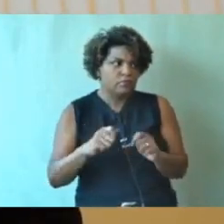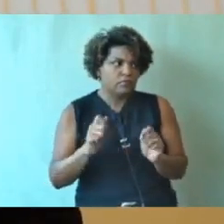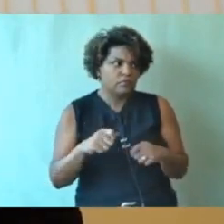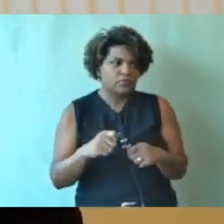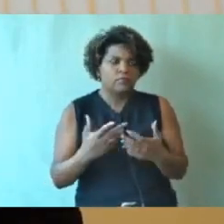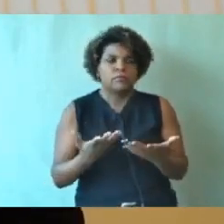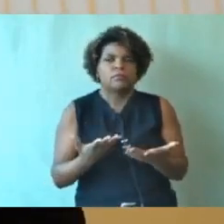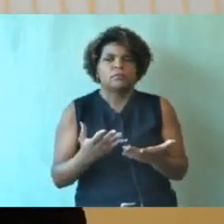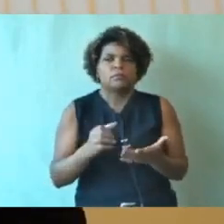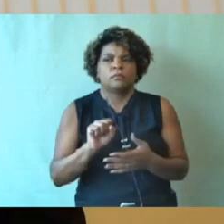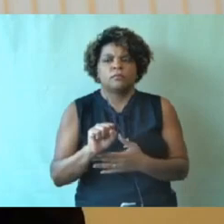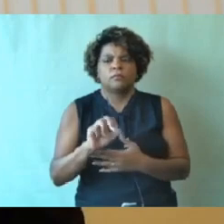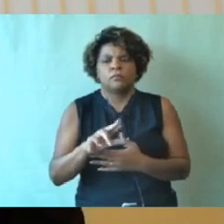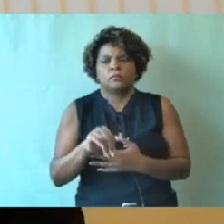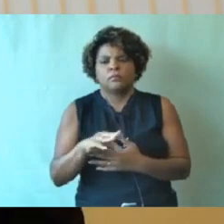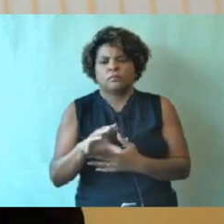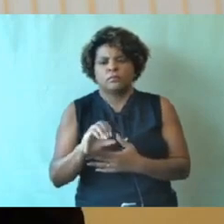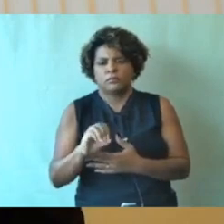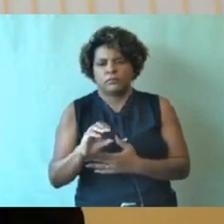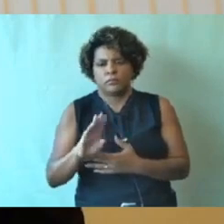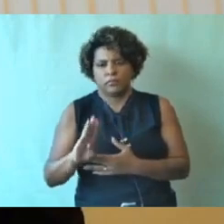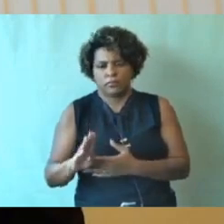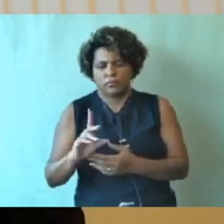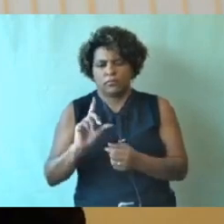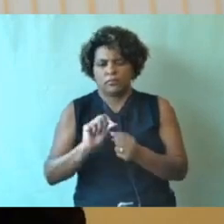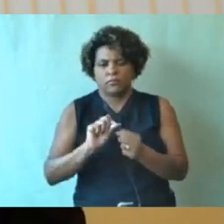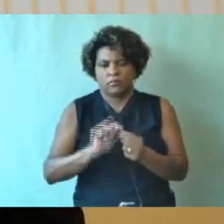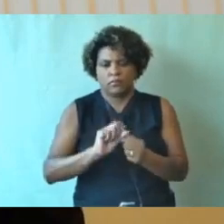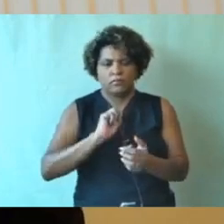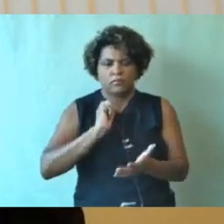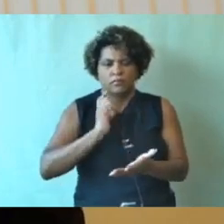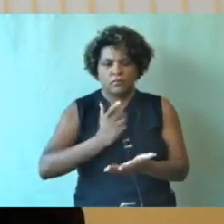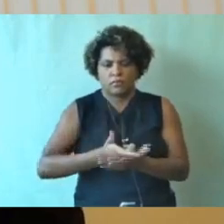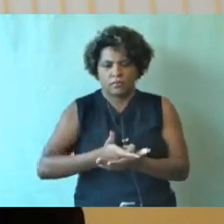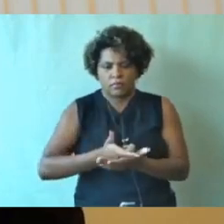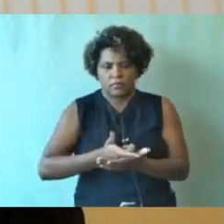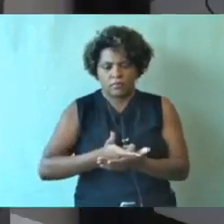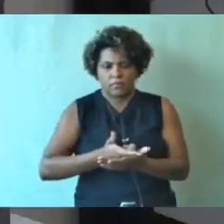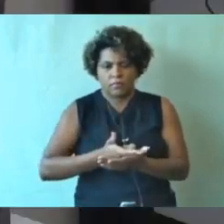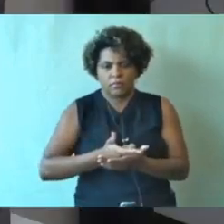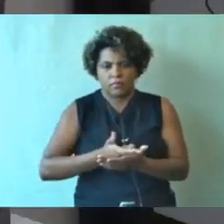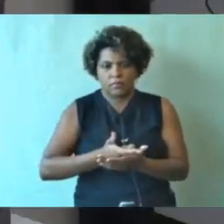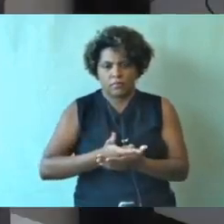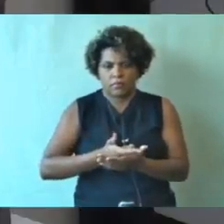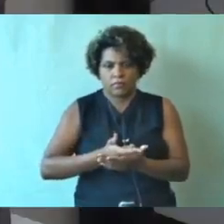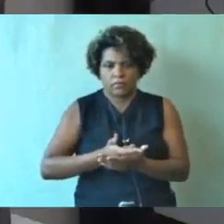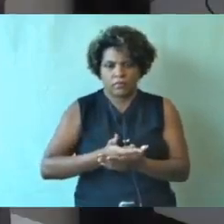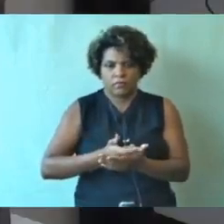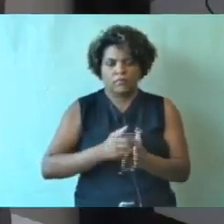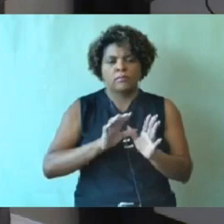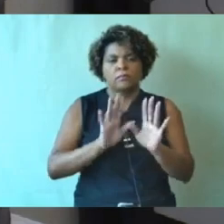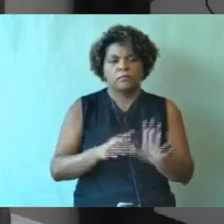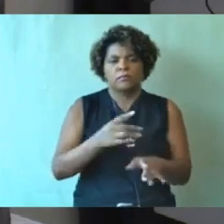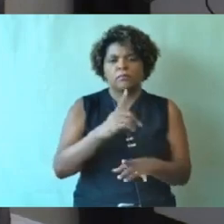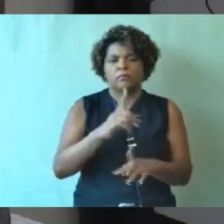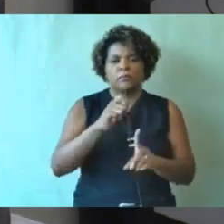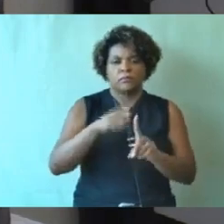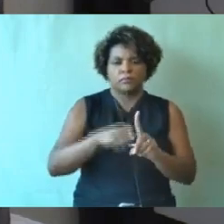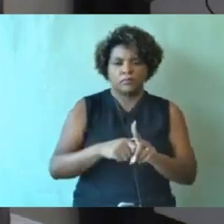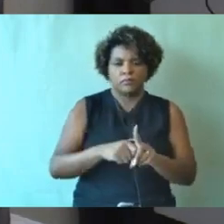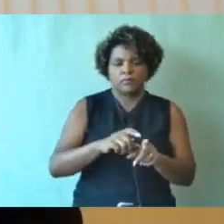a SUMOB processar e pagar. Mas em um mês a SUMOB faz quantos repasses? Um ou faz